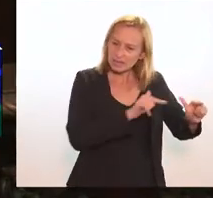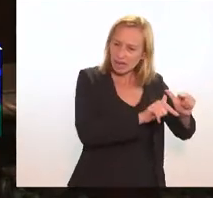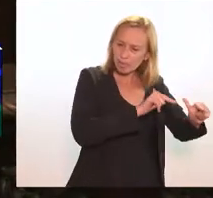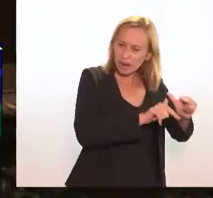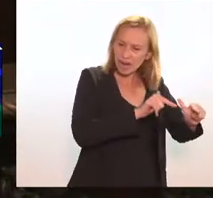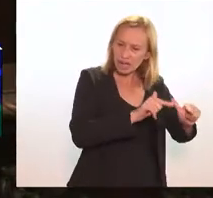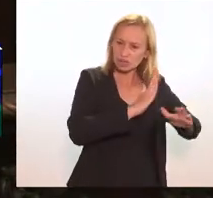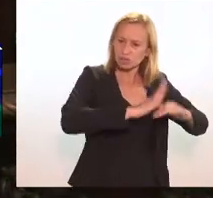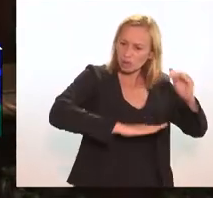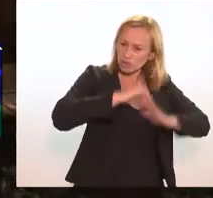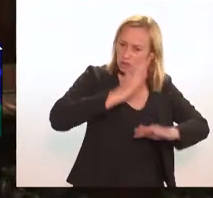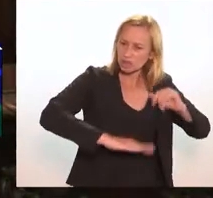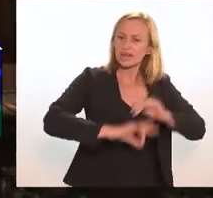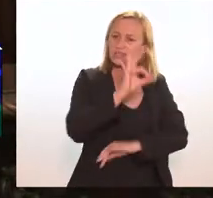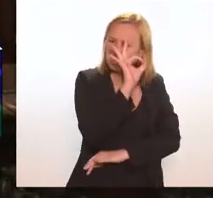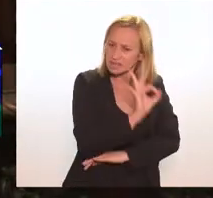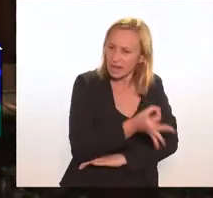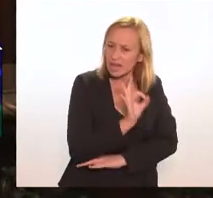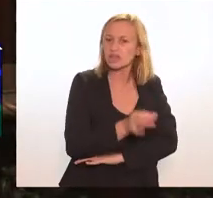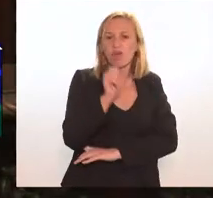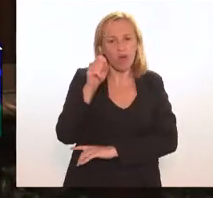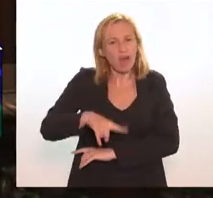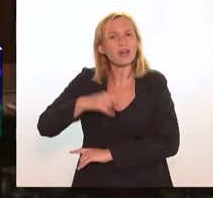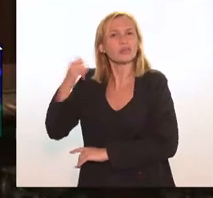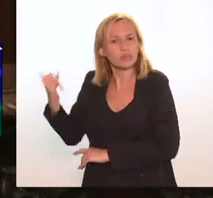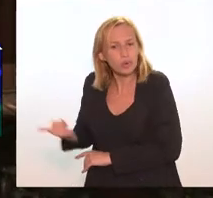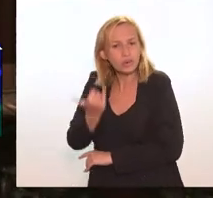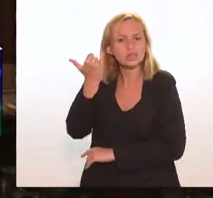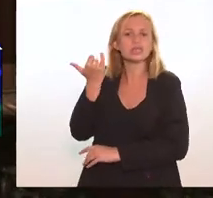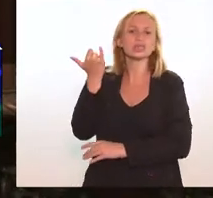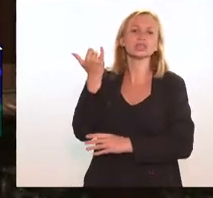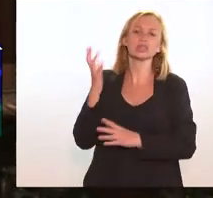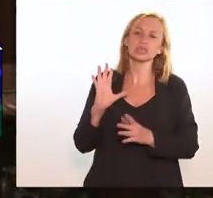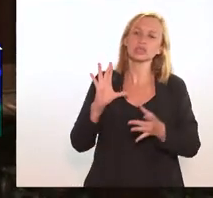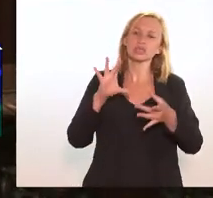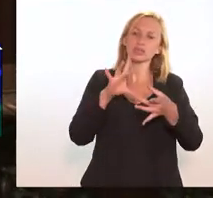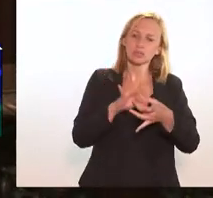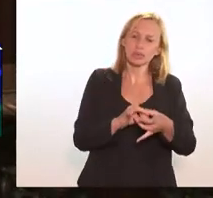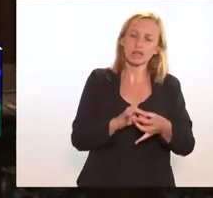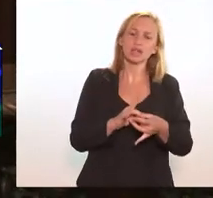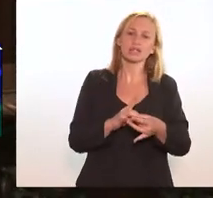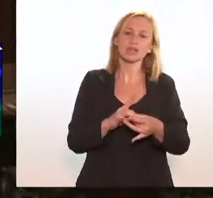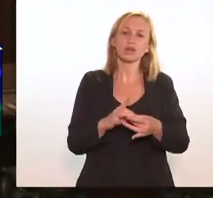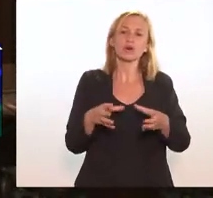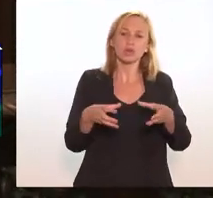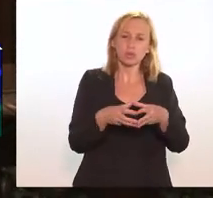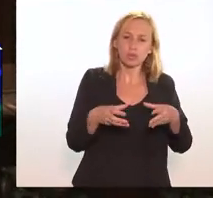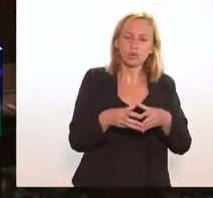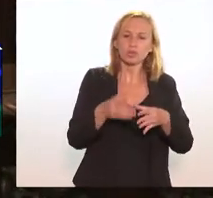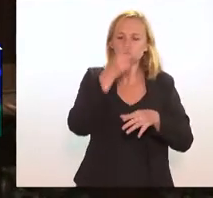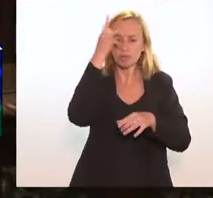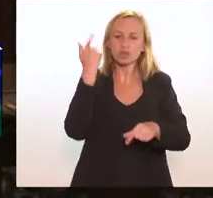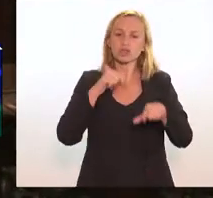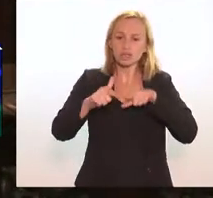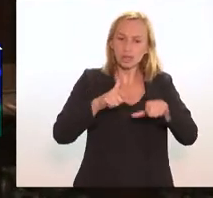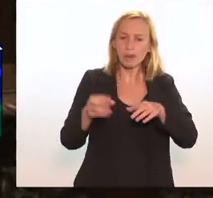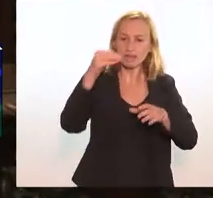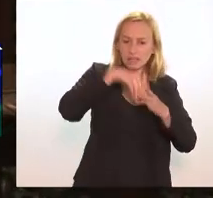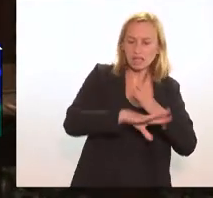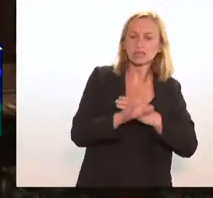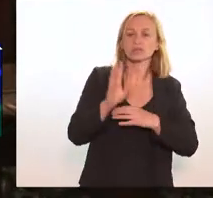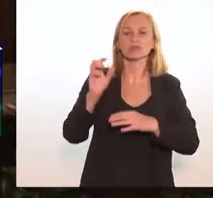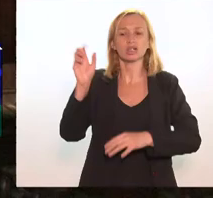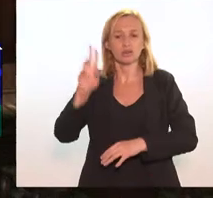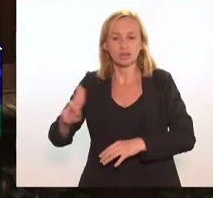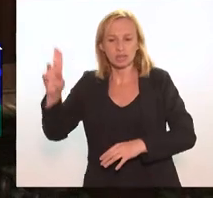sua especificidade. Então, é muito importante que se complete a estruturação da UESO, garantindo não apenas um corpo